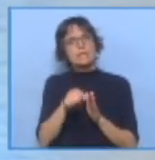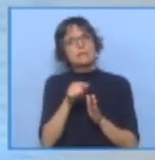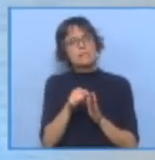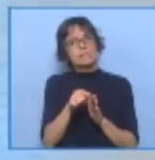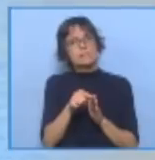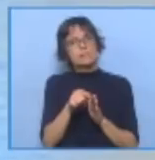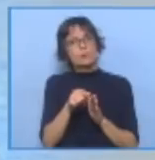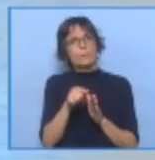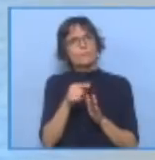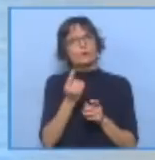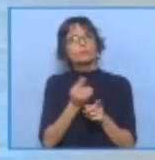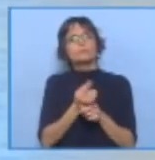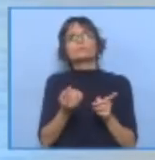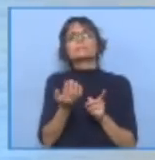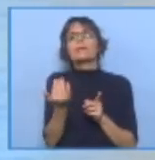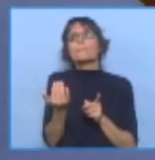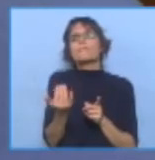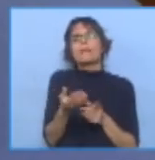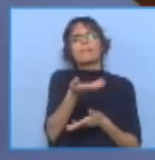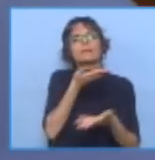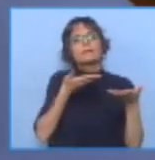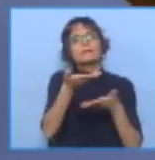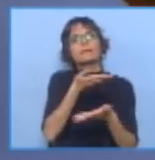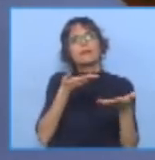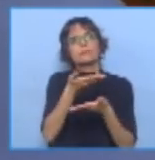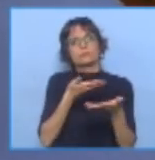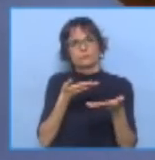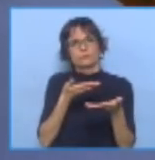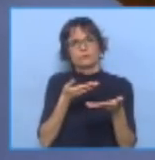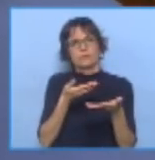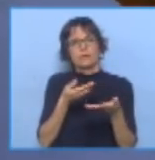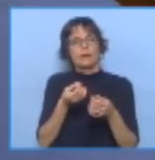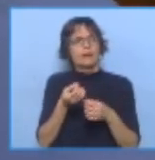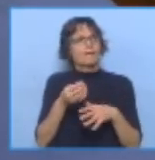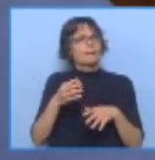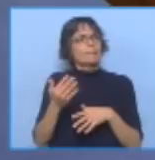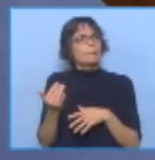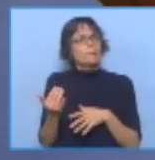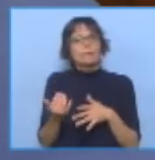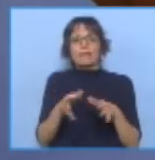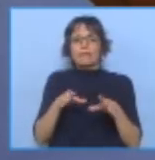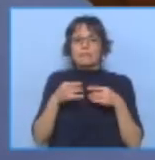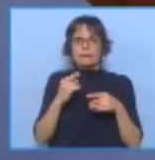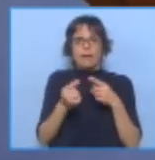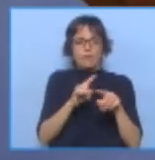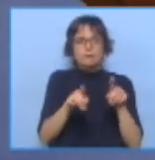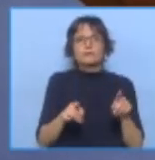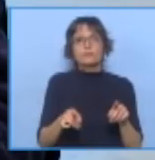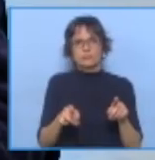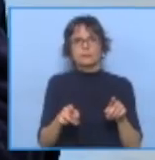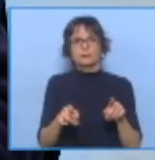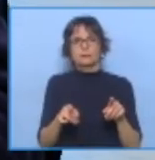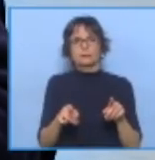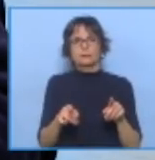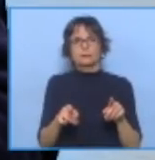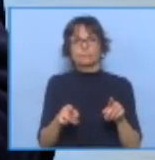compreensão, esta aceitação do diferente. Hoje a nossa educação, e eu acho que isto eu não me canso de dizer